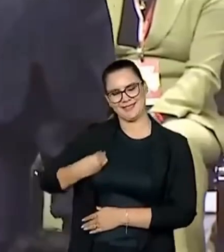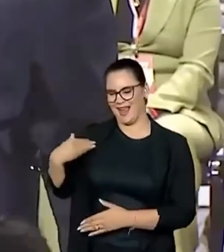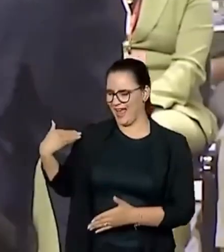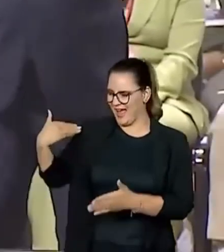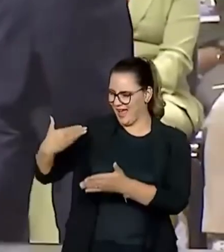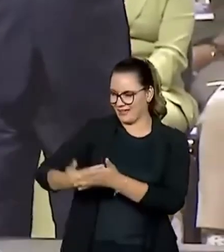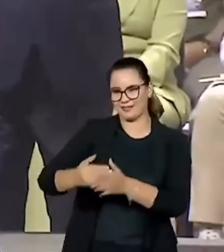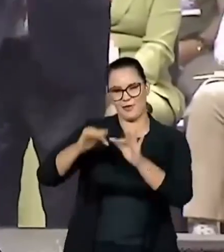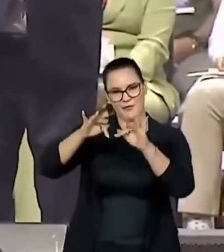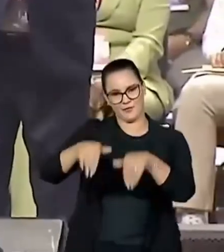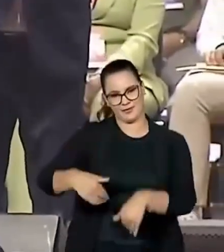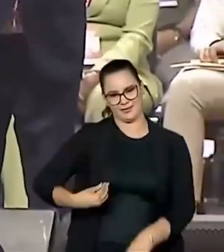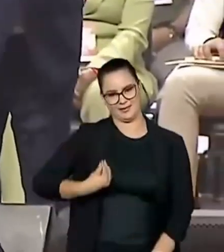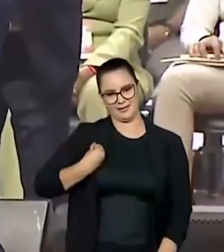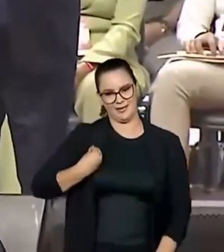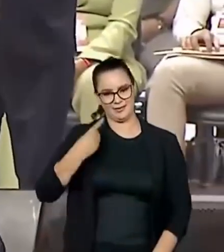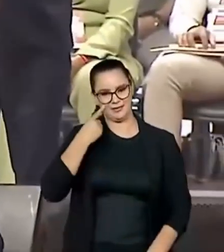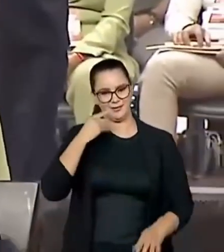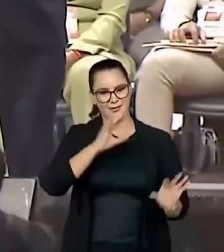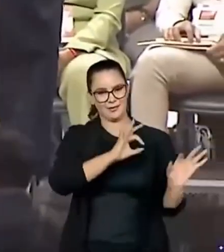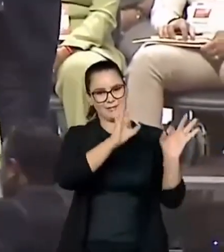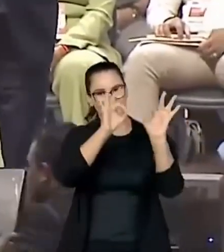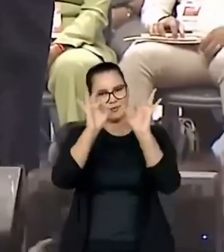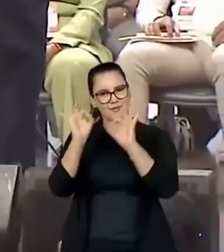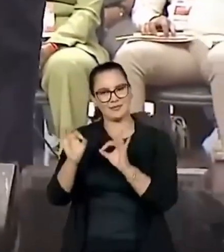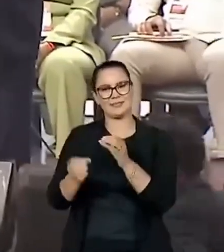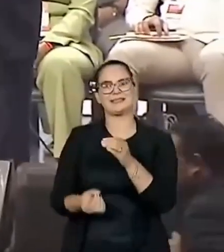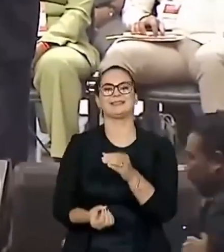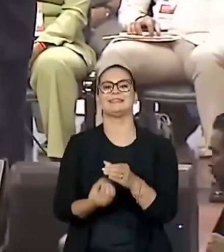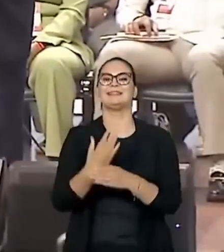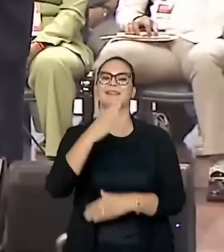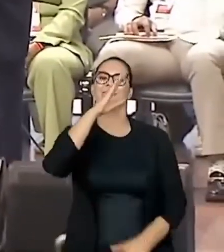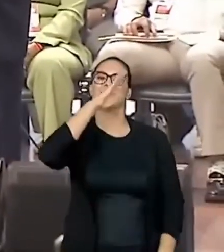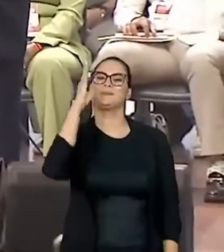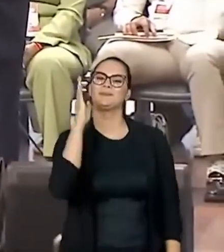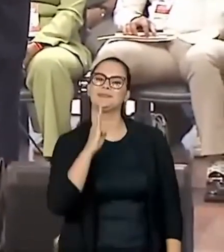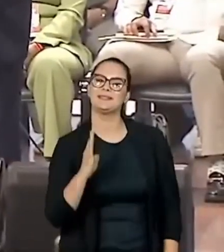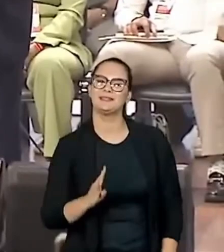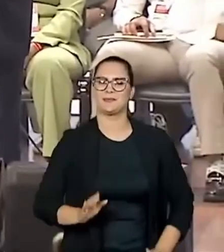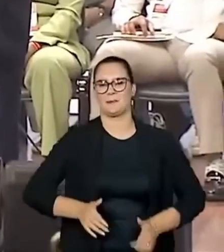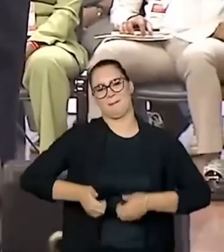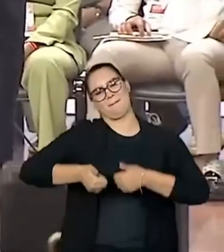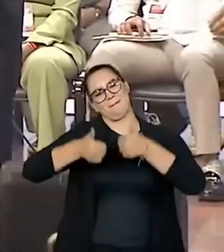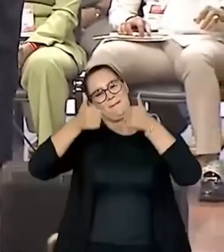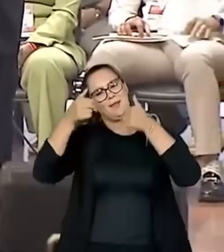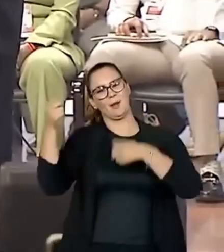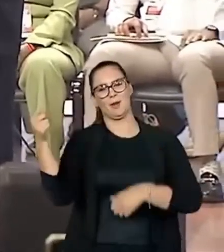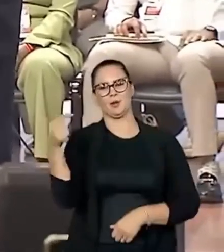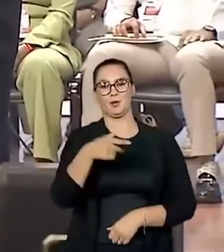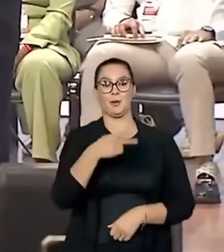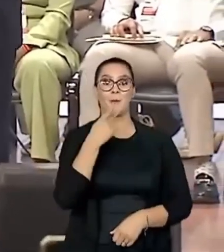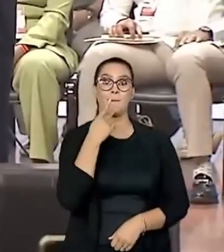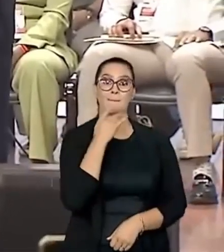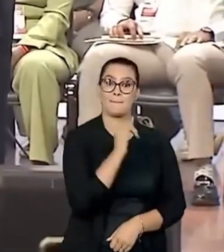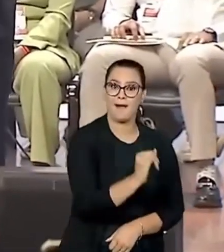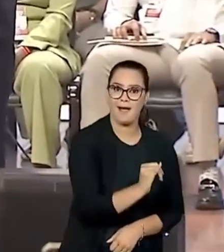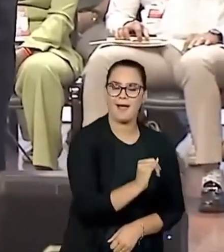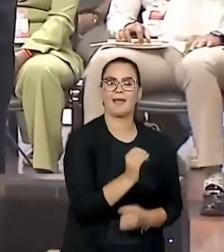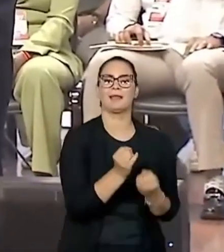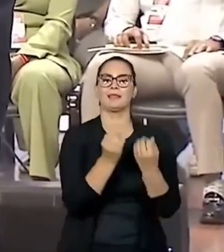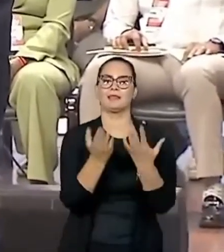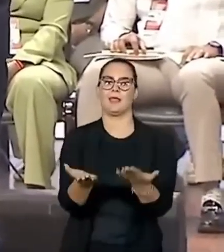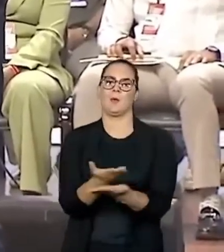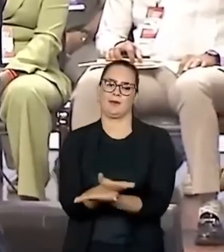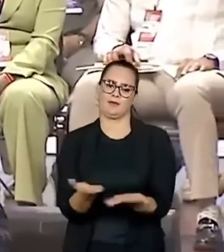o fim da vida, vendo vocês construírem o Brasil melhor do que o pai de vocês deixou